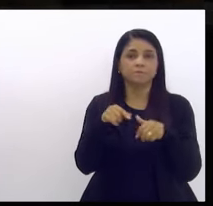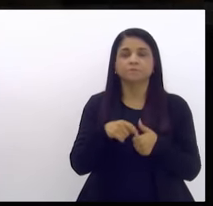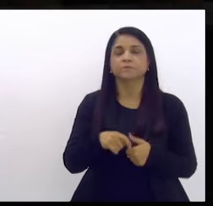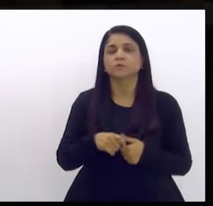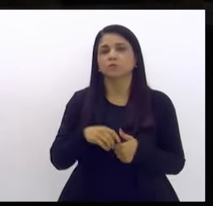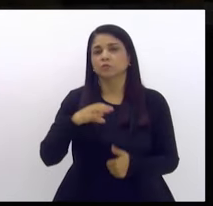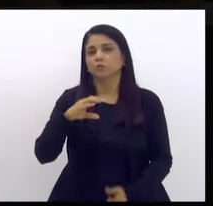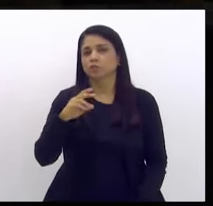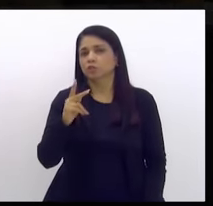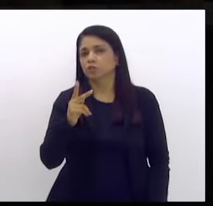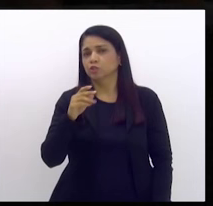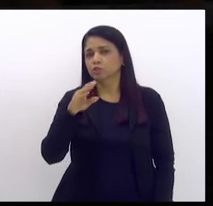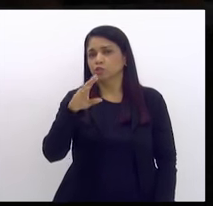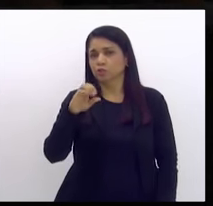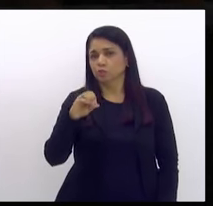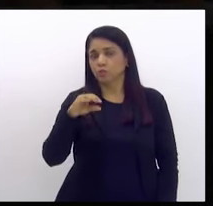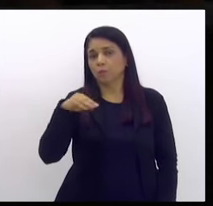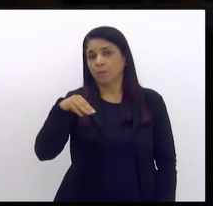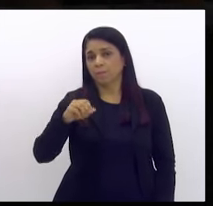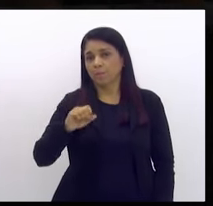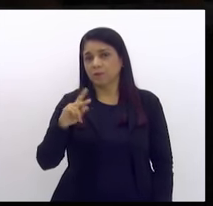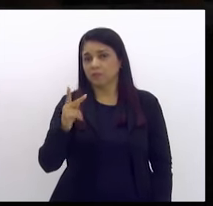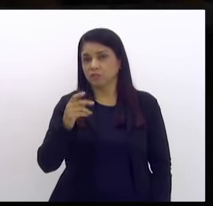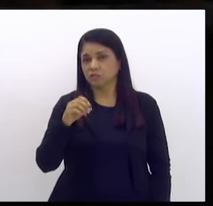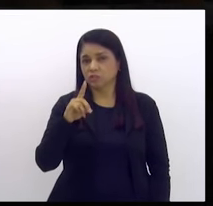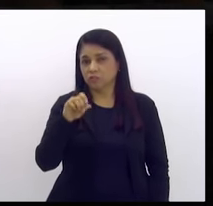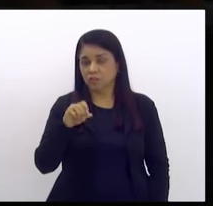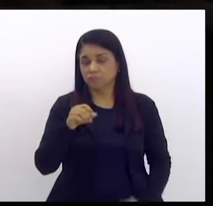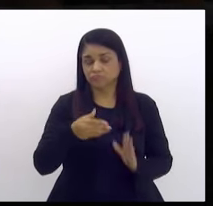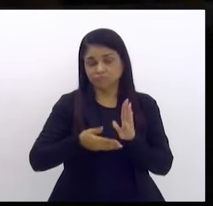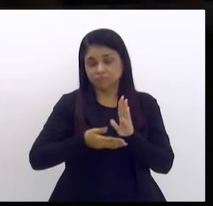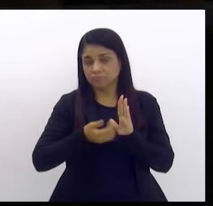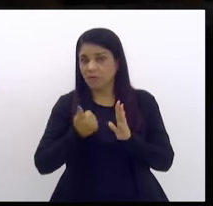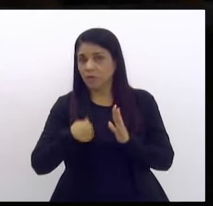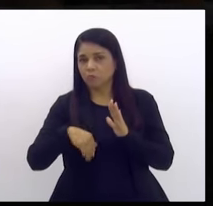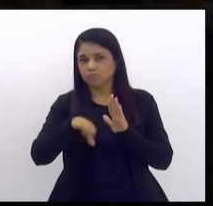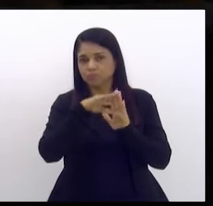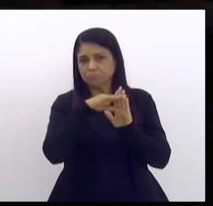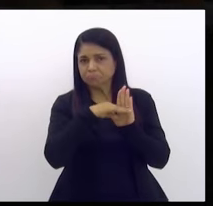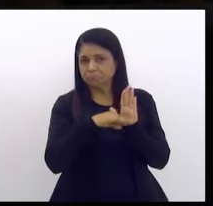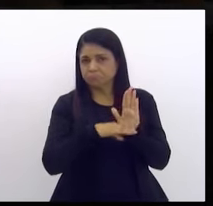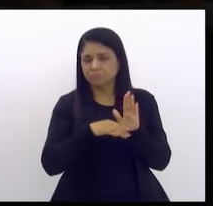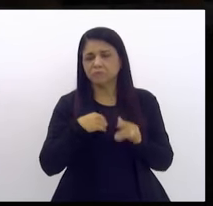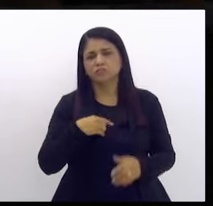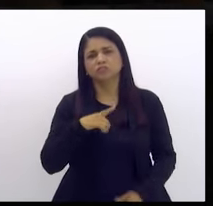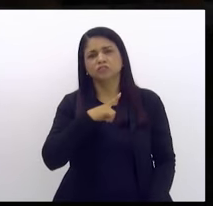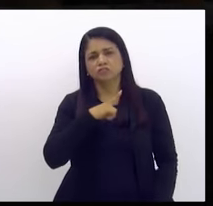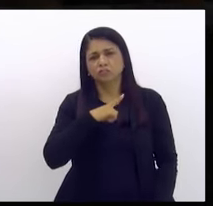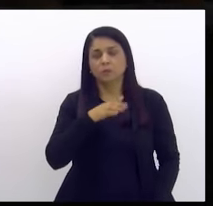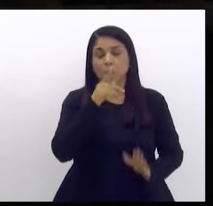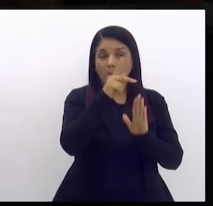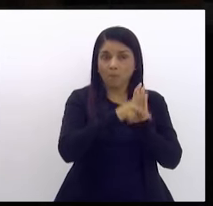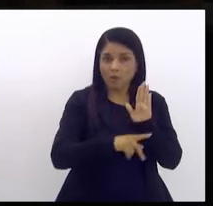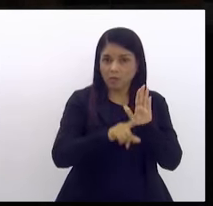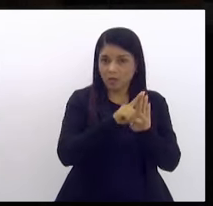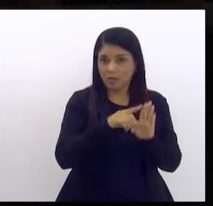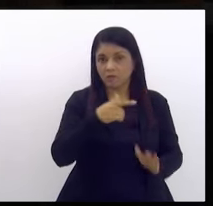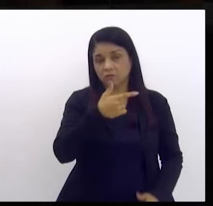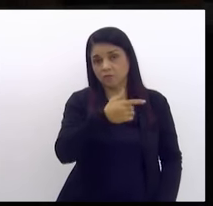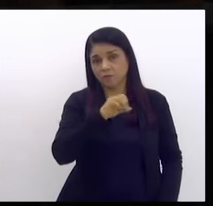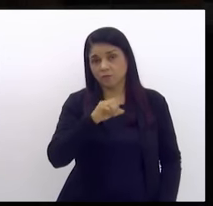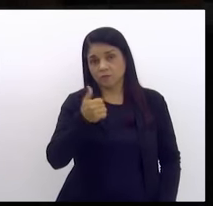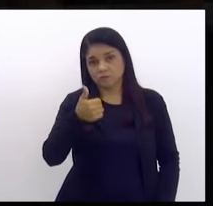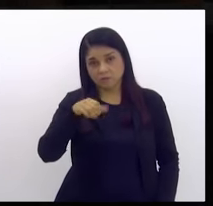que o Chico Machado estava trazendo saiu de pauta. Mas havia esse projeto de 19 também do